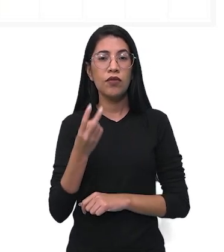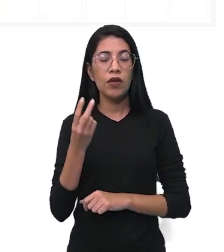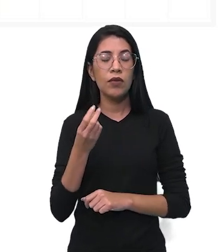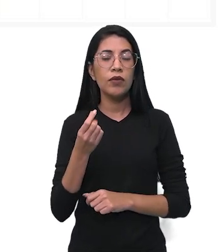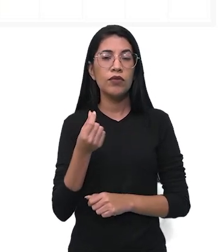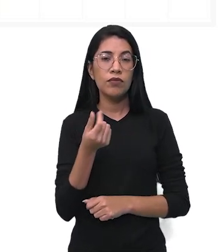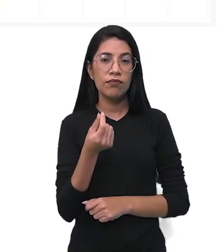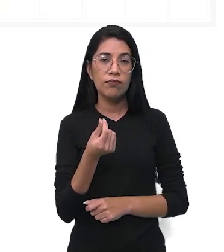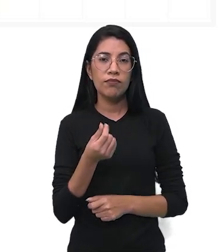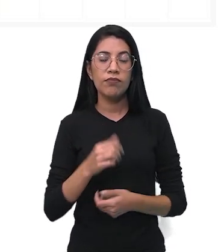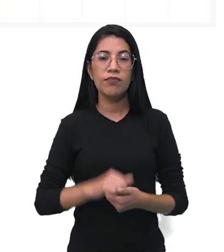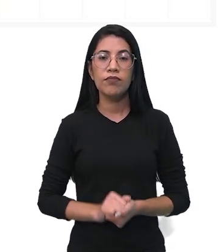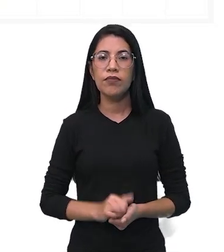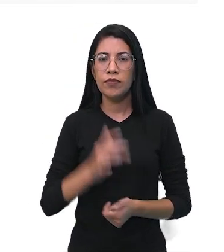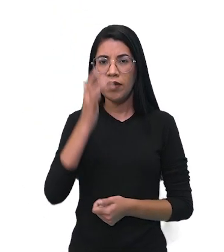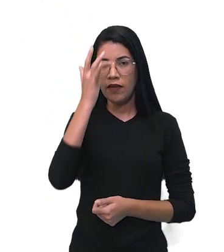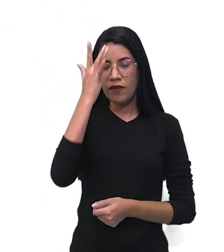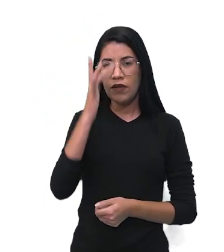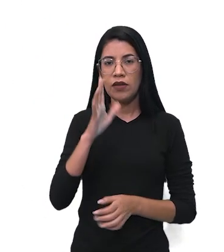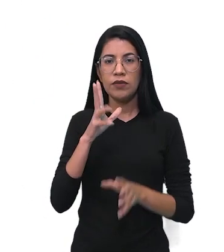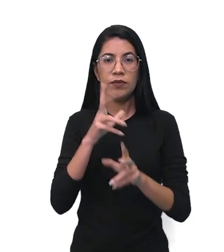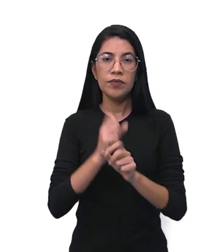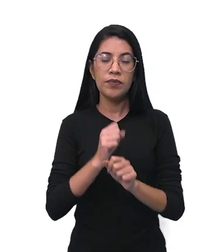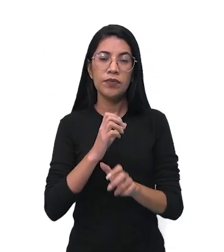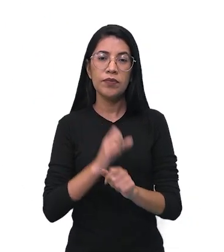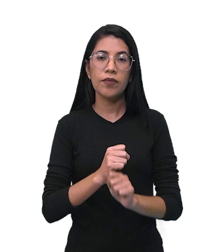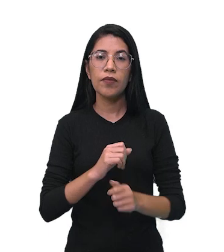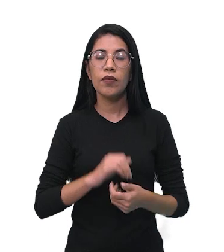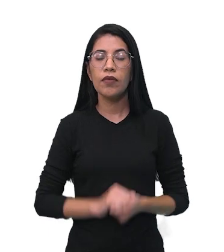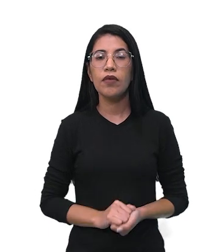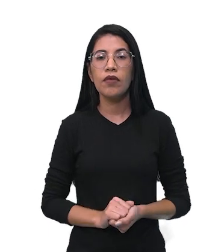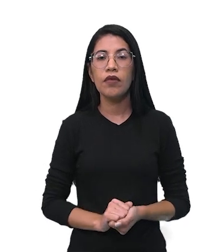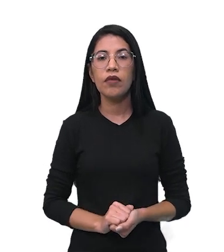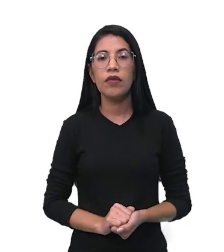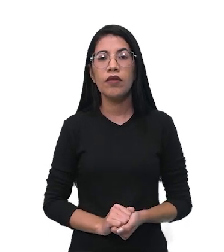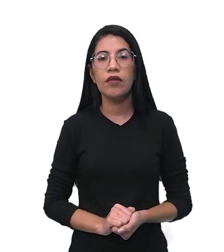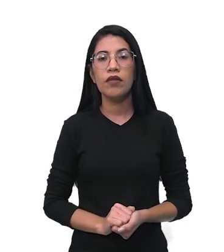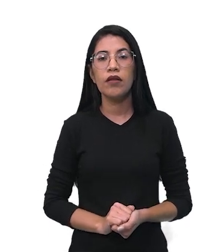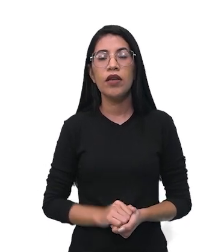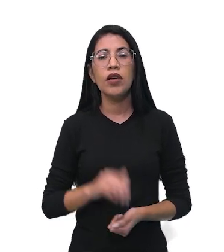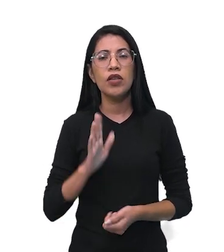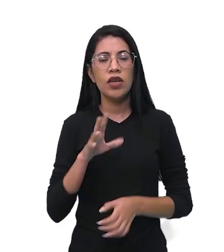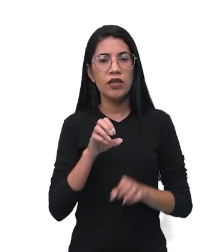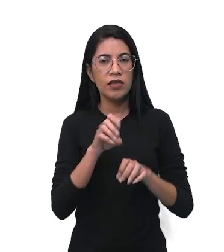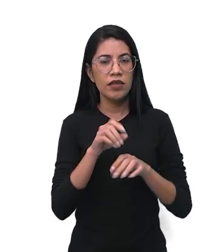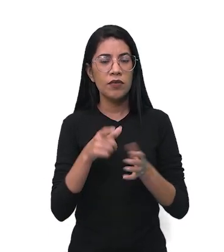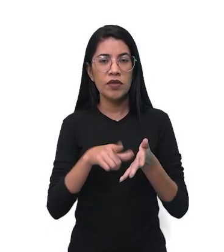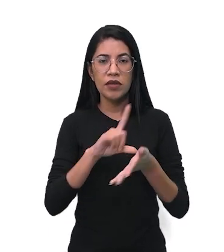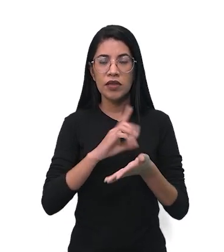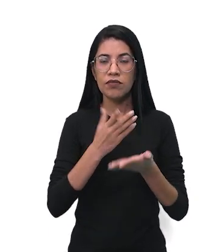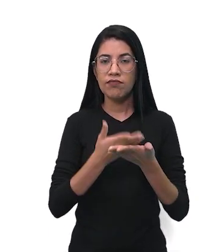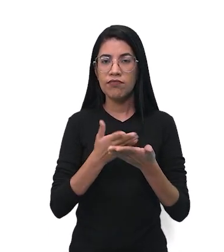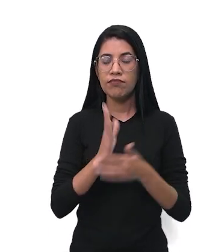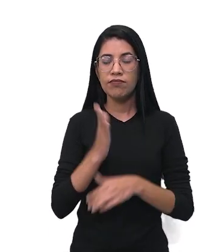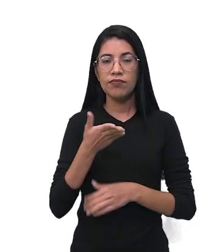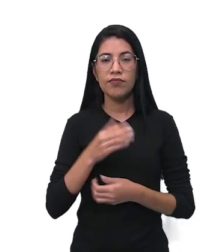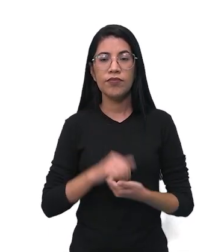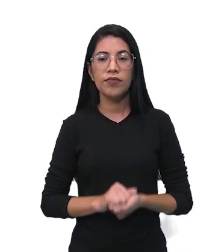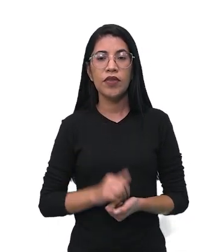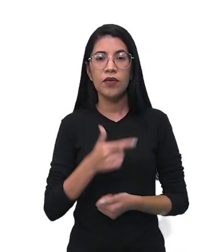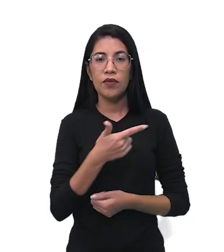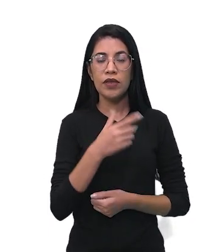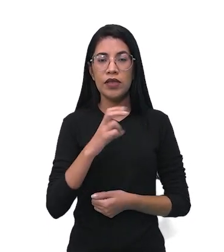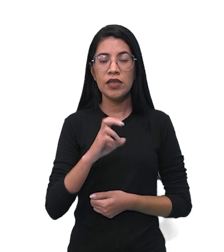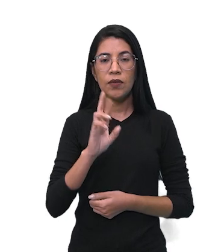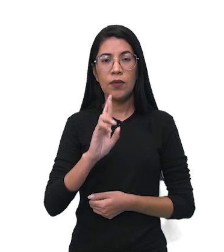fácil, né? Nós já trabalhamos, inclusive, na nossa última aula. R$ 25,00